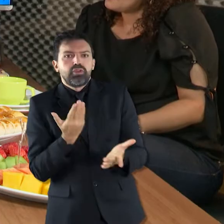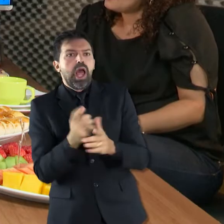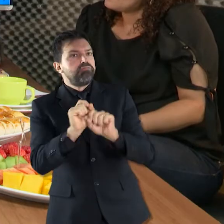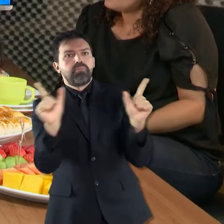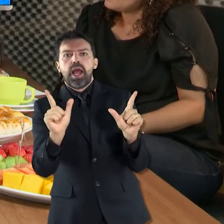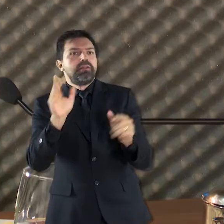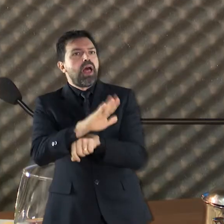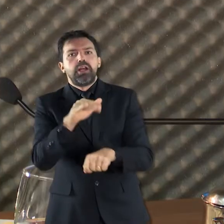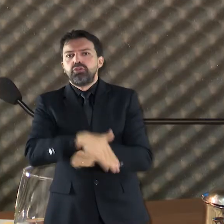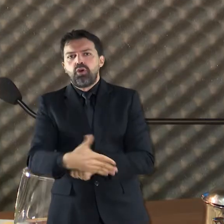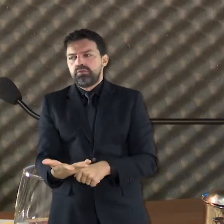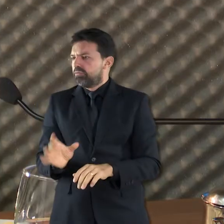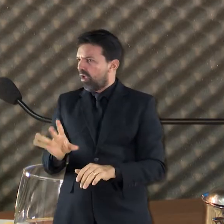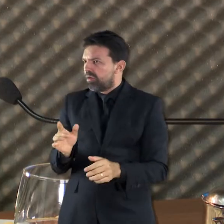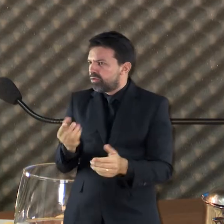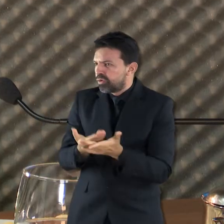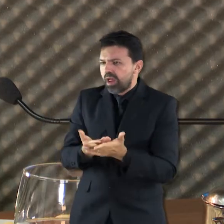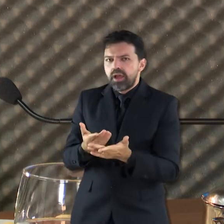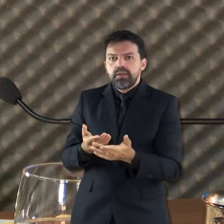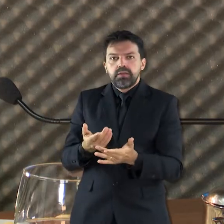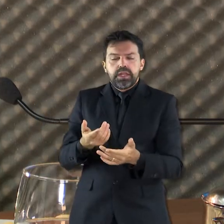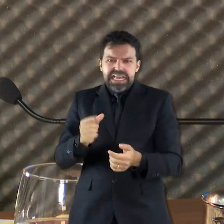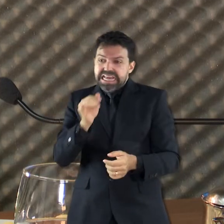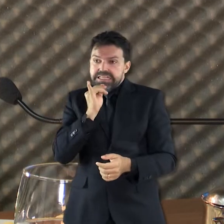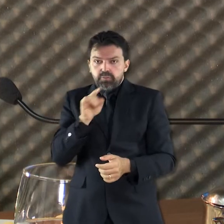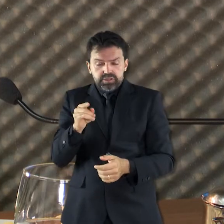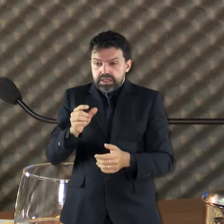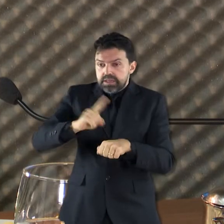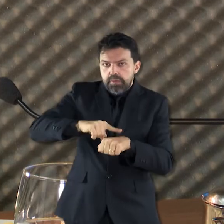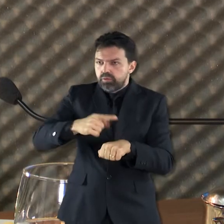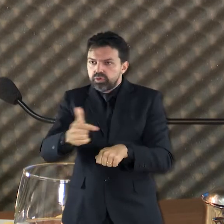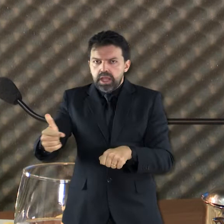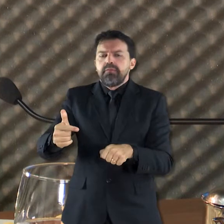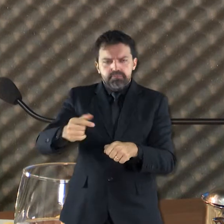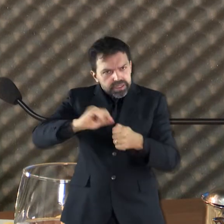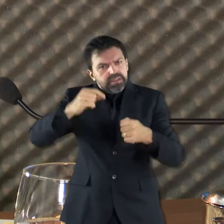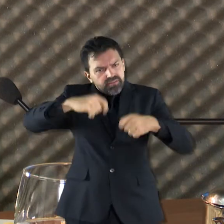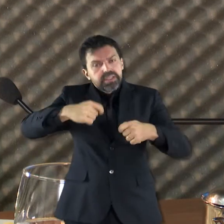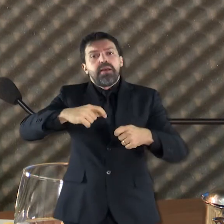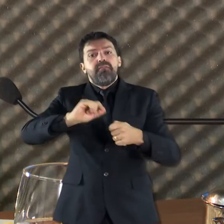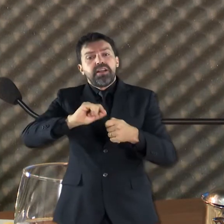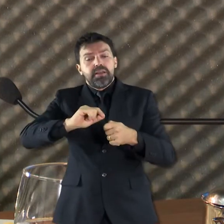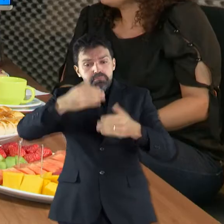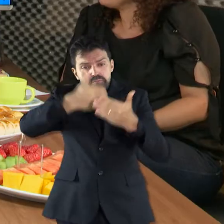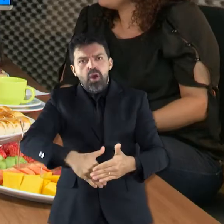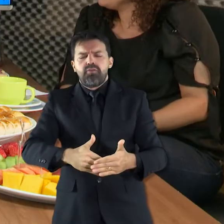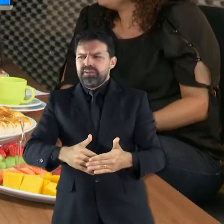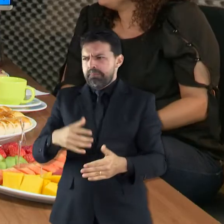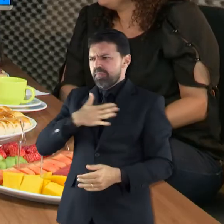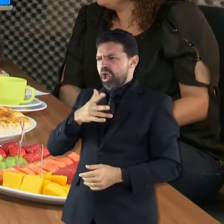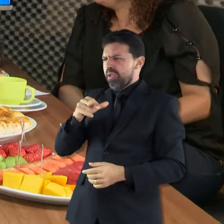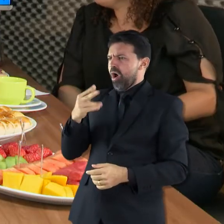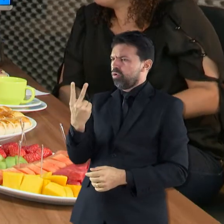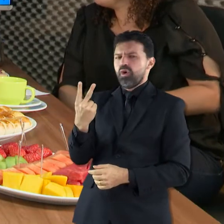noite. Em casa Se não mesmo? tem tempo, faz prova. Eu sempre fiz uma parte teórica e muita prova. Eu tô com 2 irmãos agora nessa fase